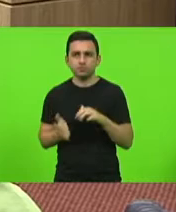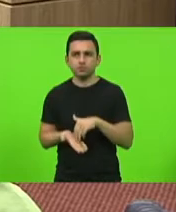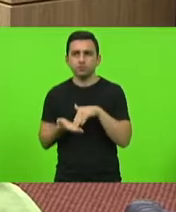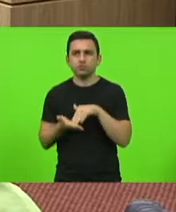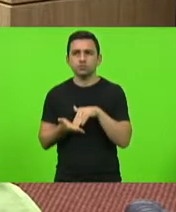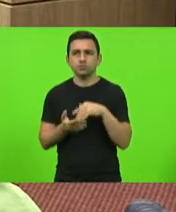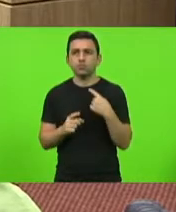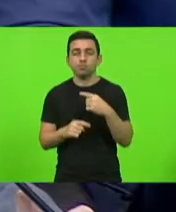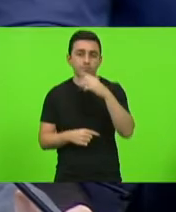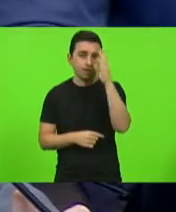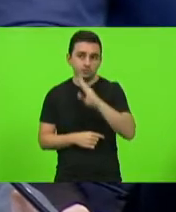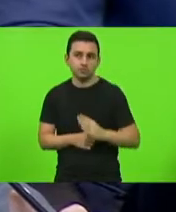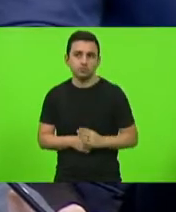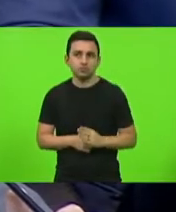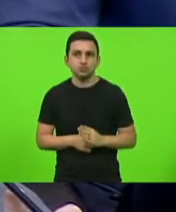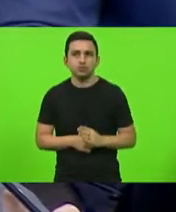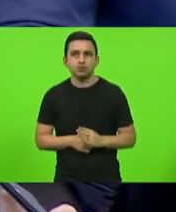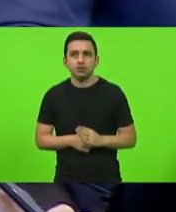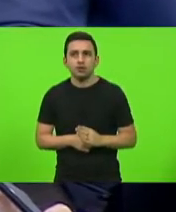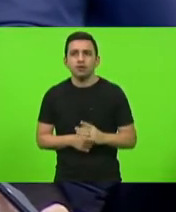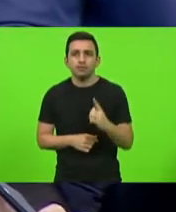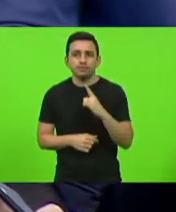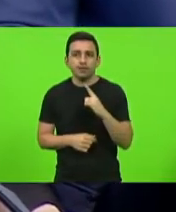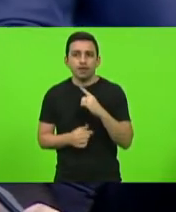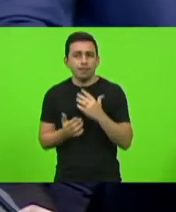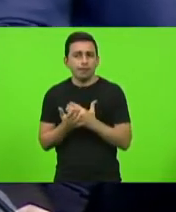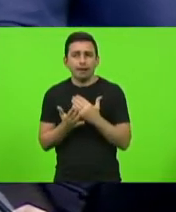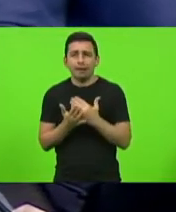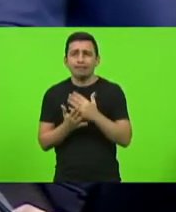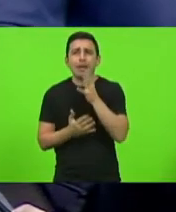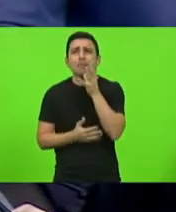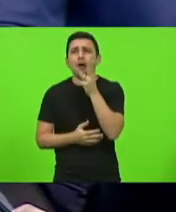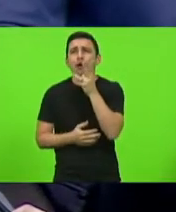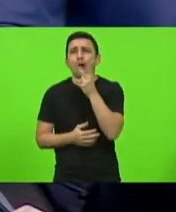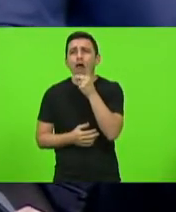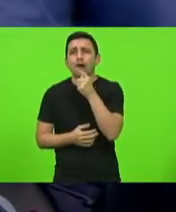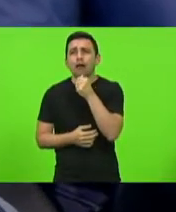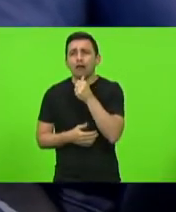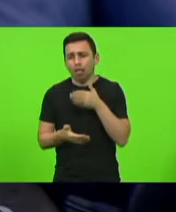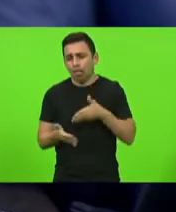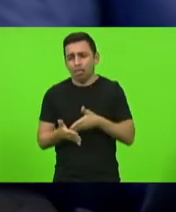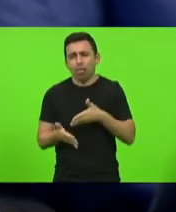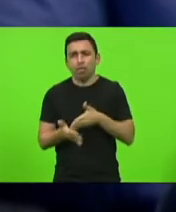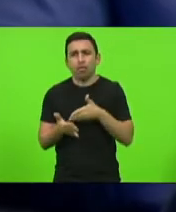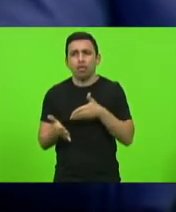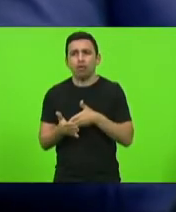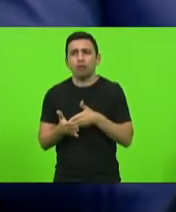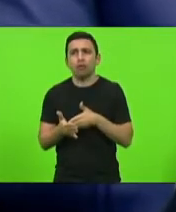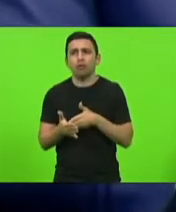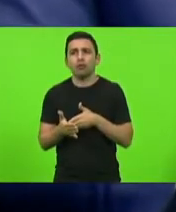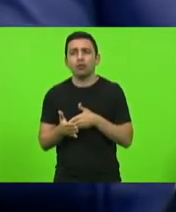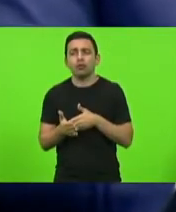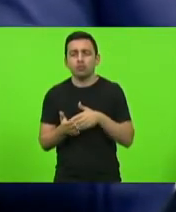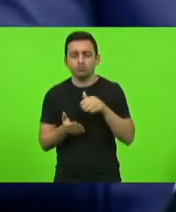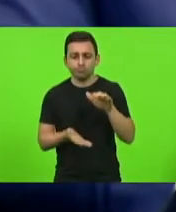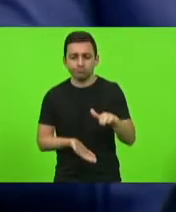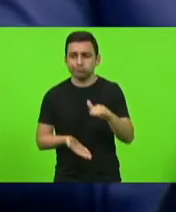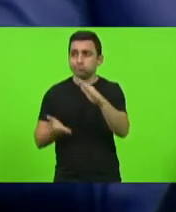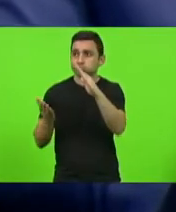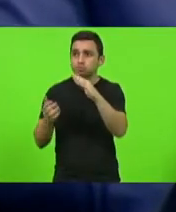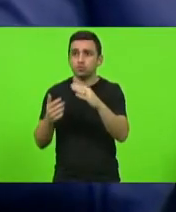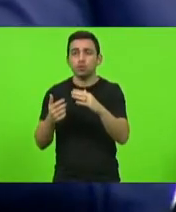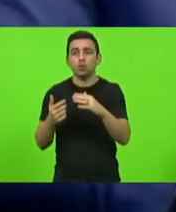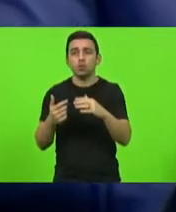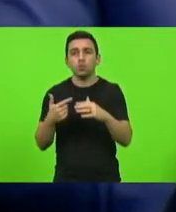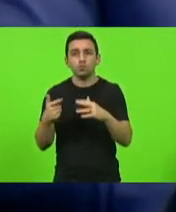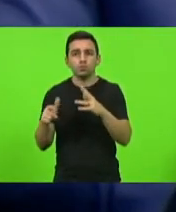O Brasil tem um dos mais demorados desembaraços aduaneiro, demora mais para uma carga sair do Brasil para